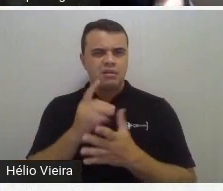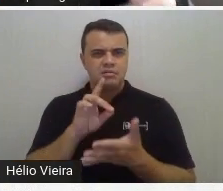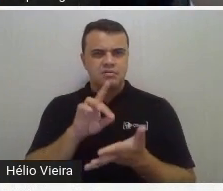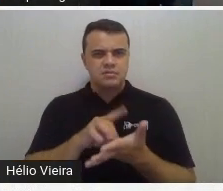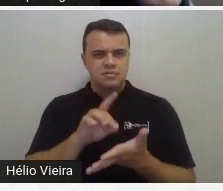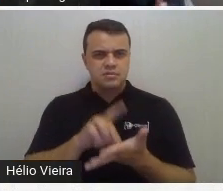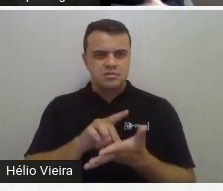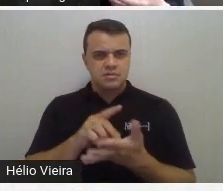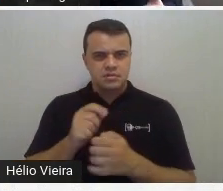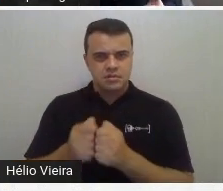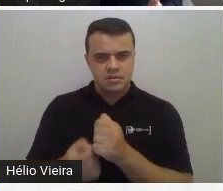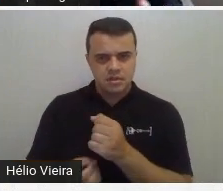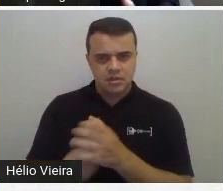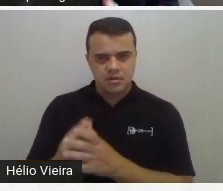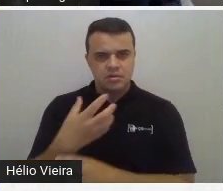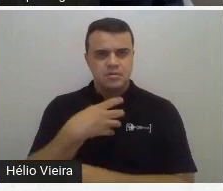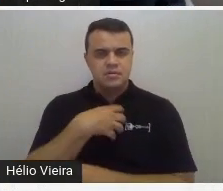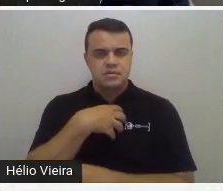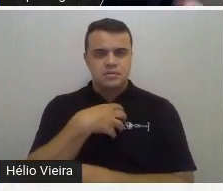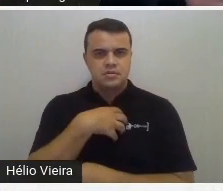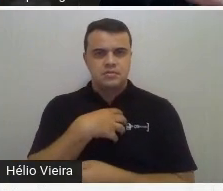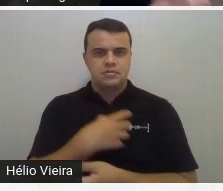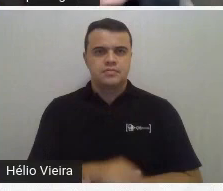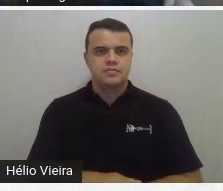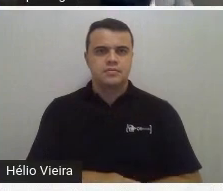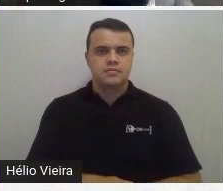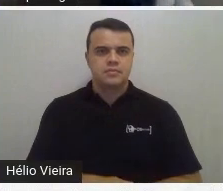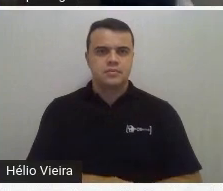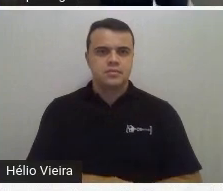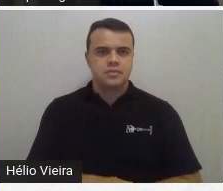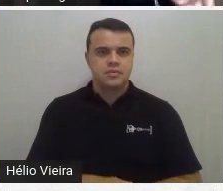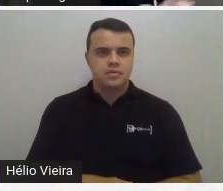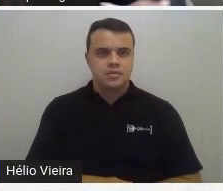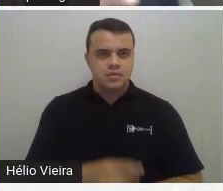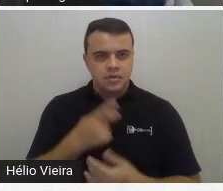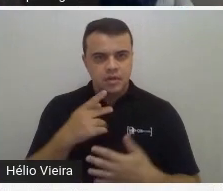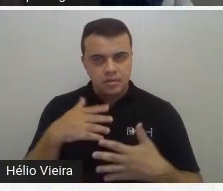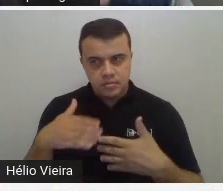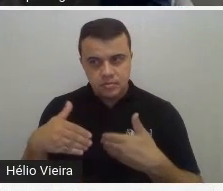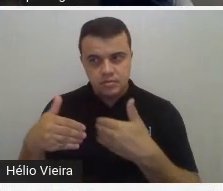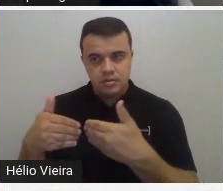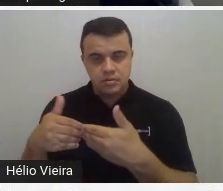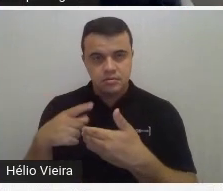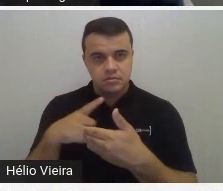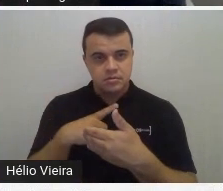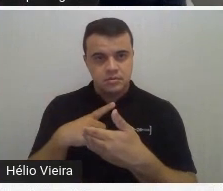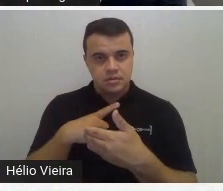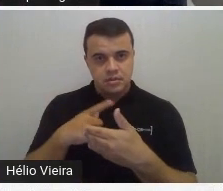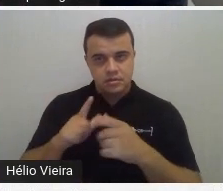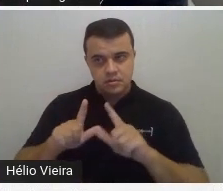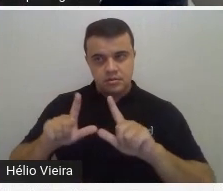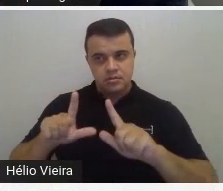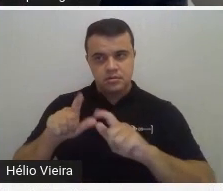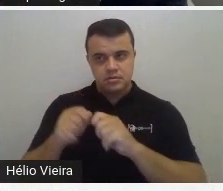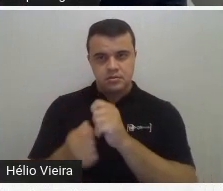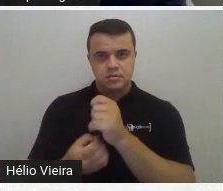mas criar sensações, tá? E essa composição sendo feita enquanto a tela é criada.